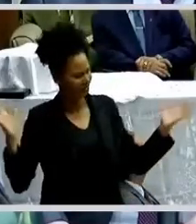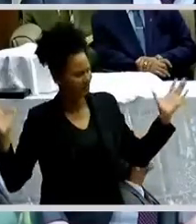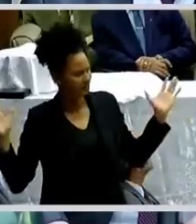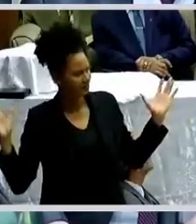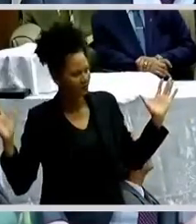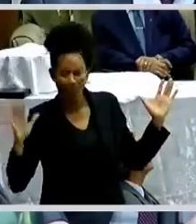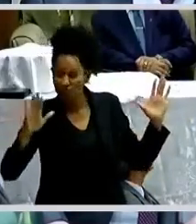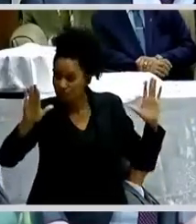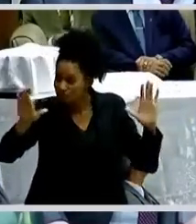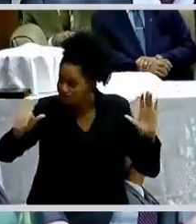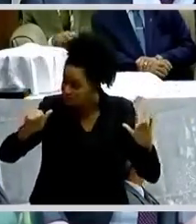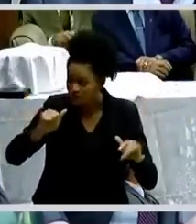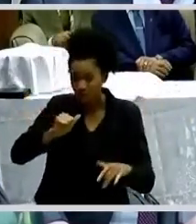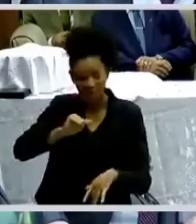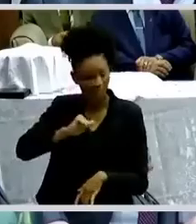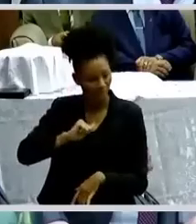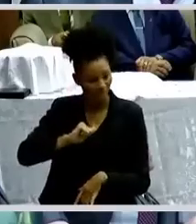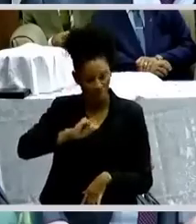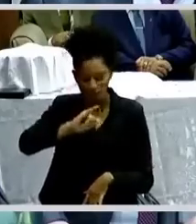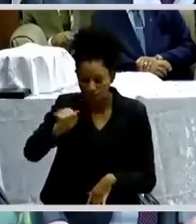Chamaram Jeroboão do Egito.